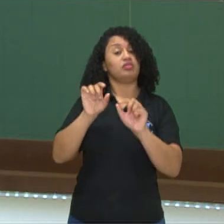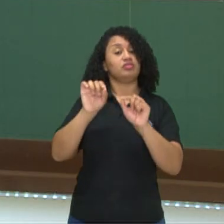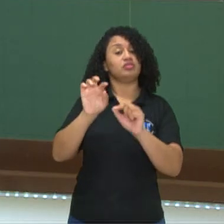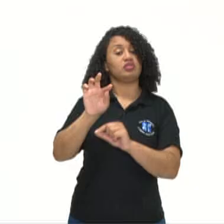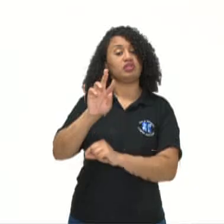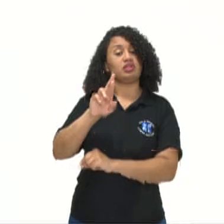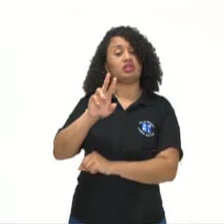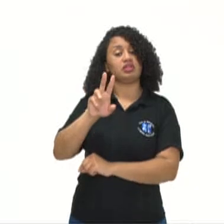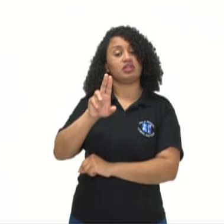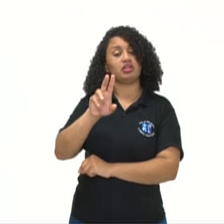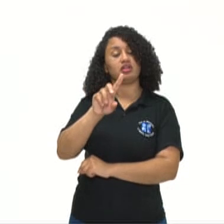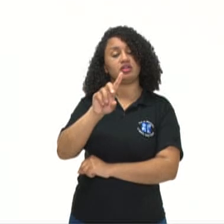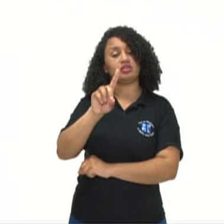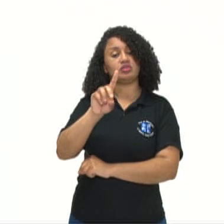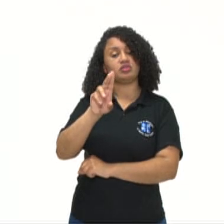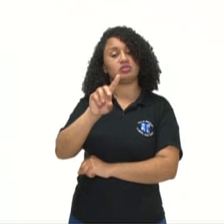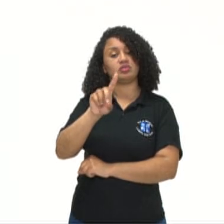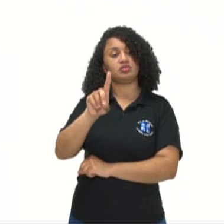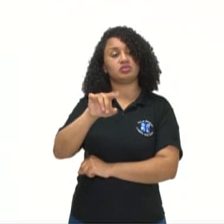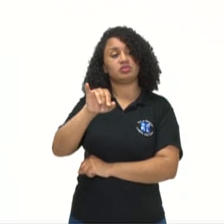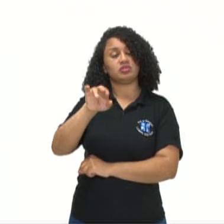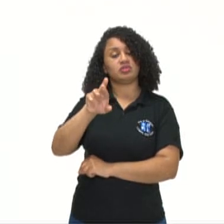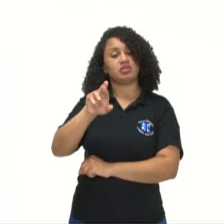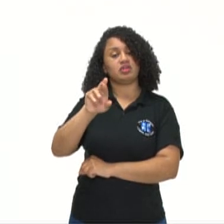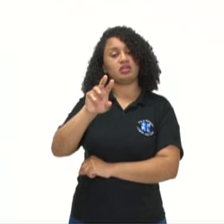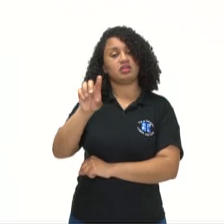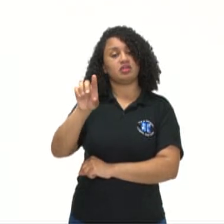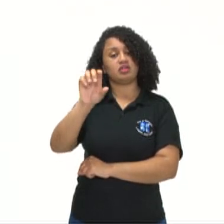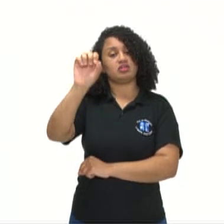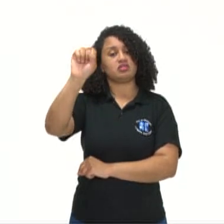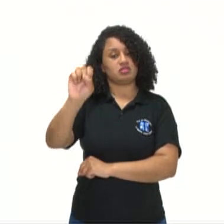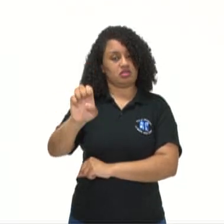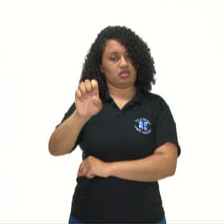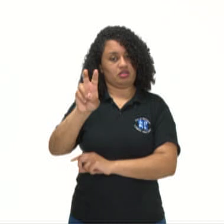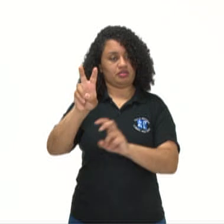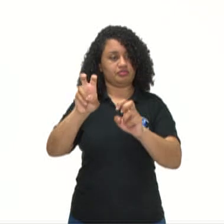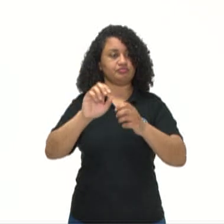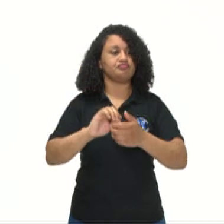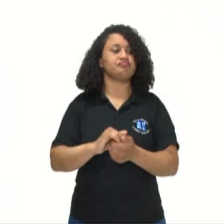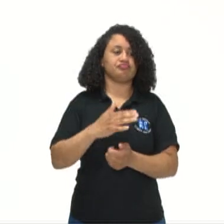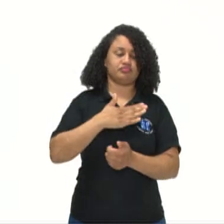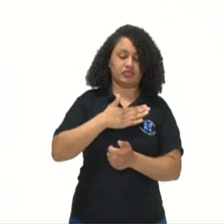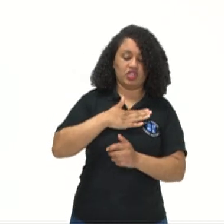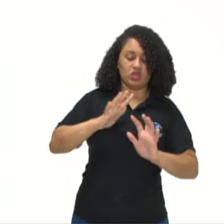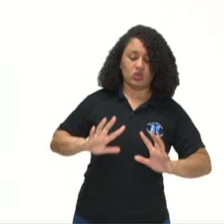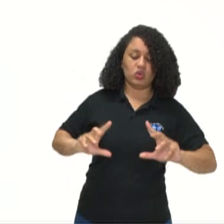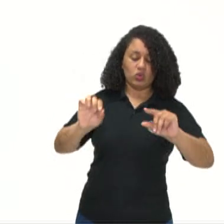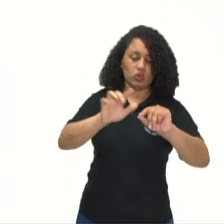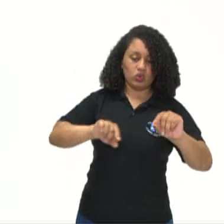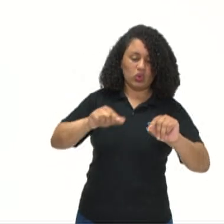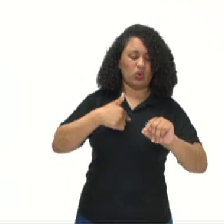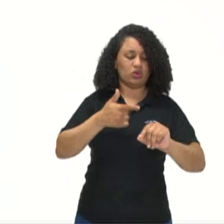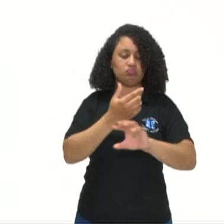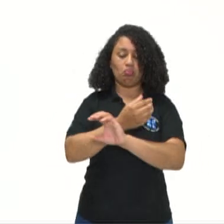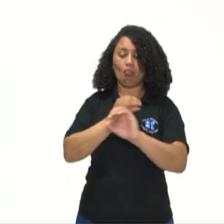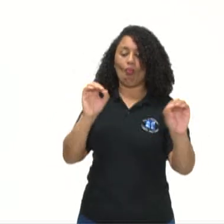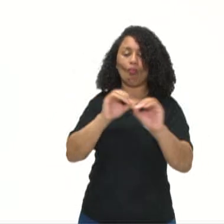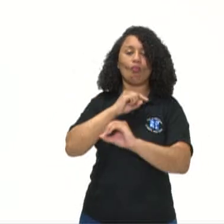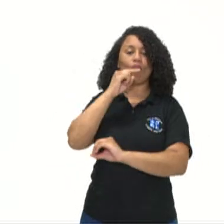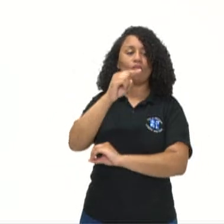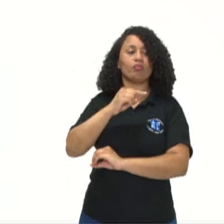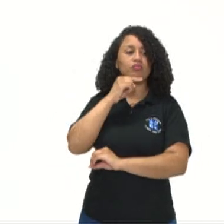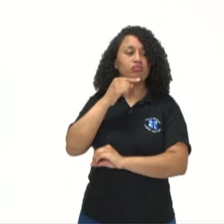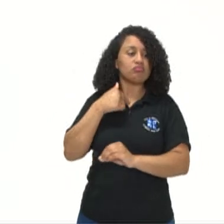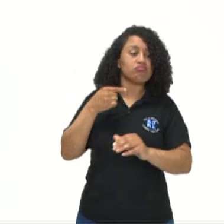lá. Uma parte de mim é todo mundo, outra parte é ninguém, fundo